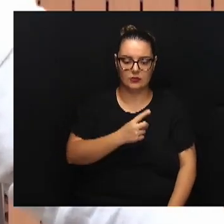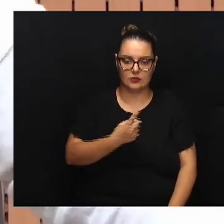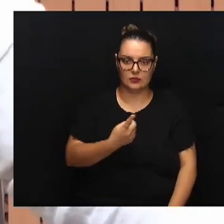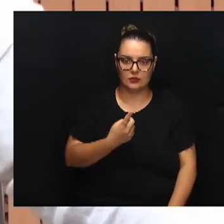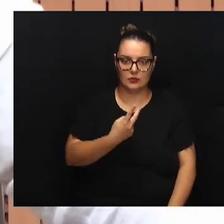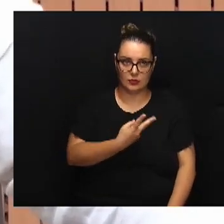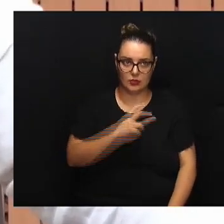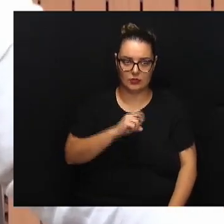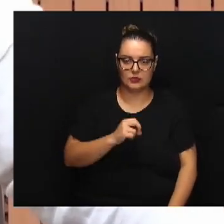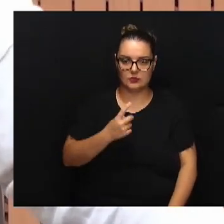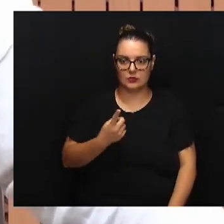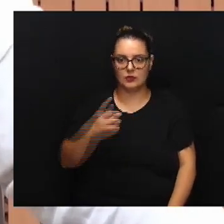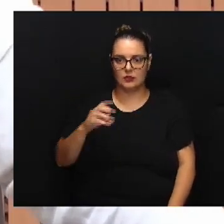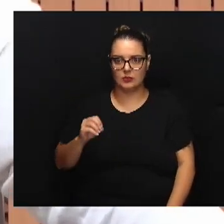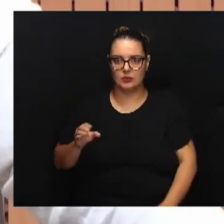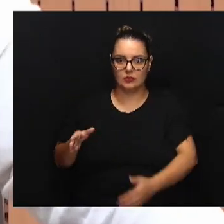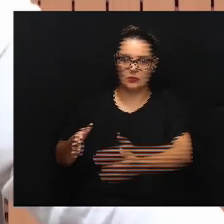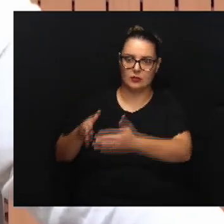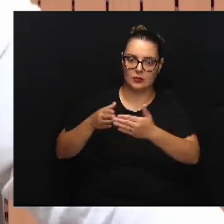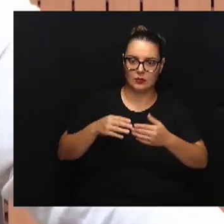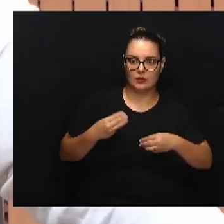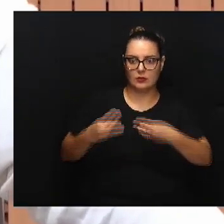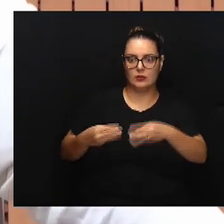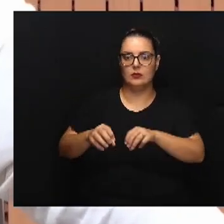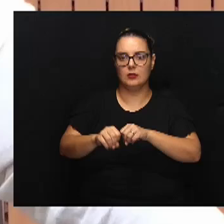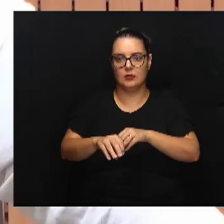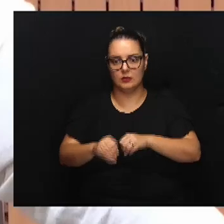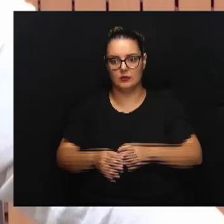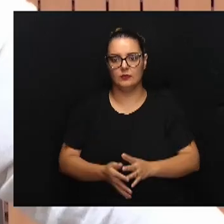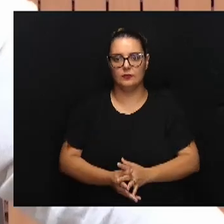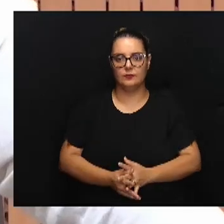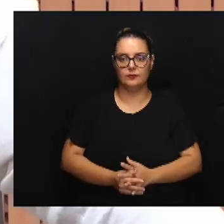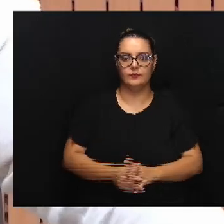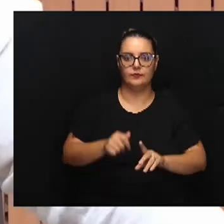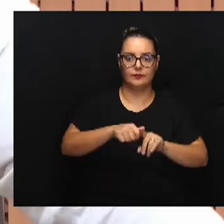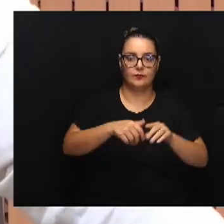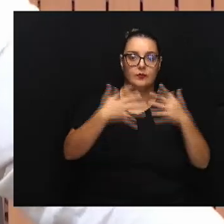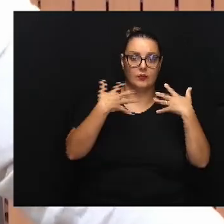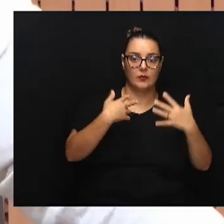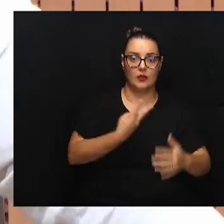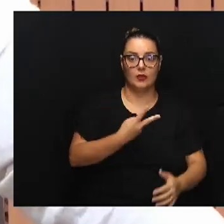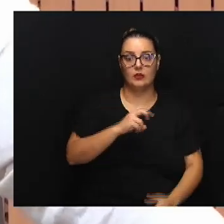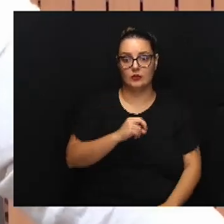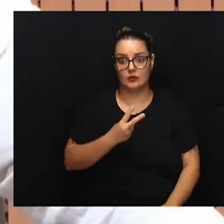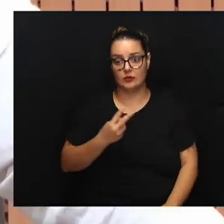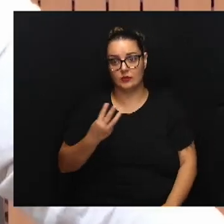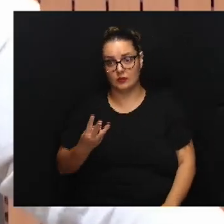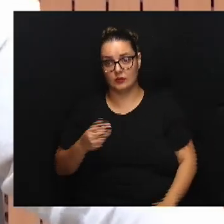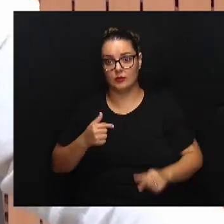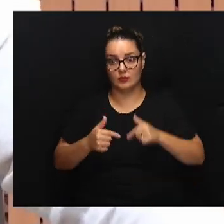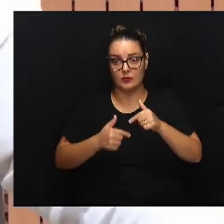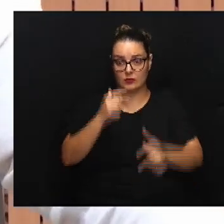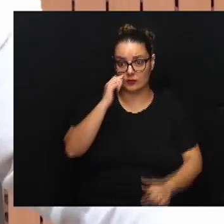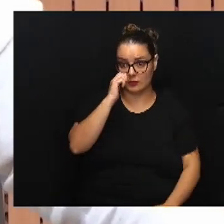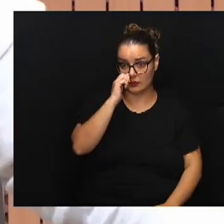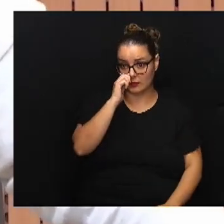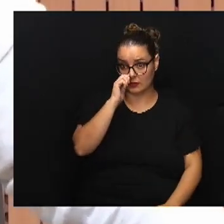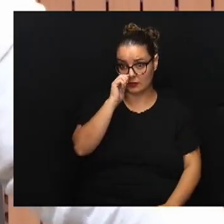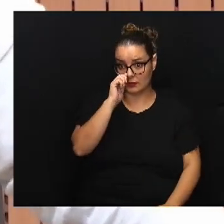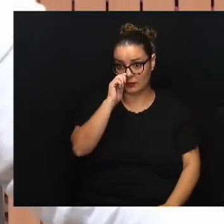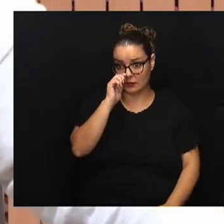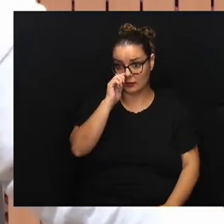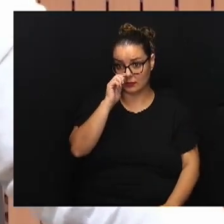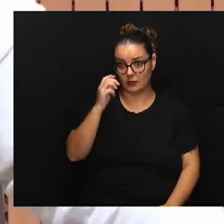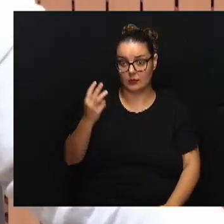cedido, emprestado, né, para o Ministério da Educação desde janeiro de 2023 para trabalhar no